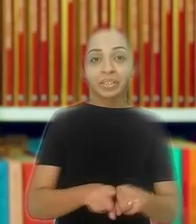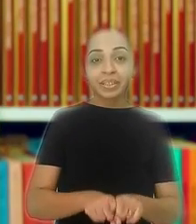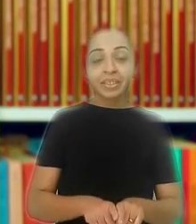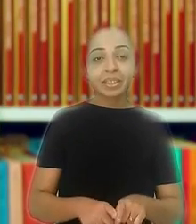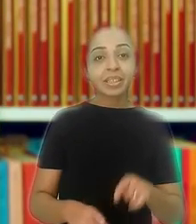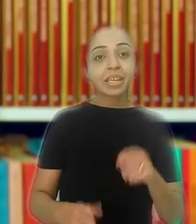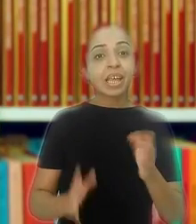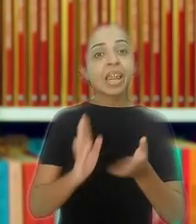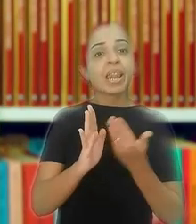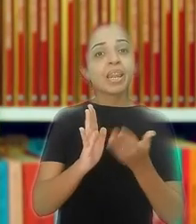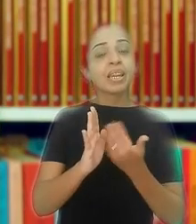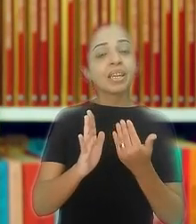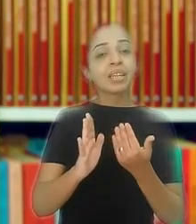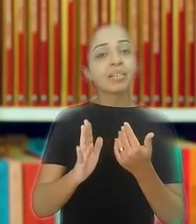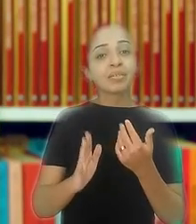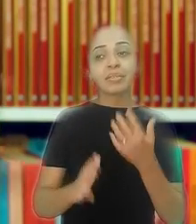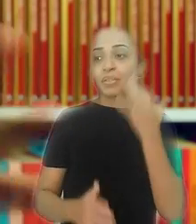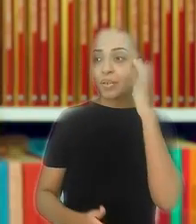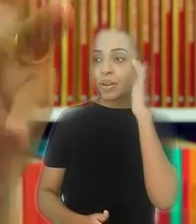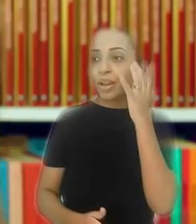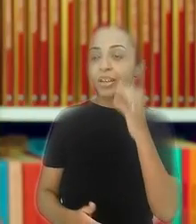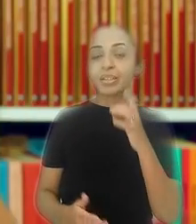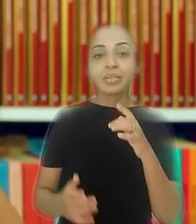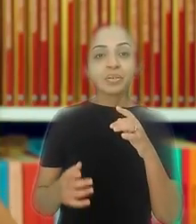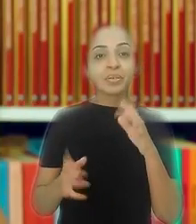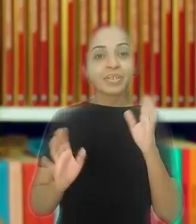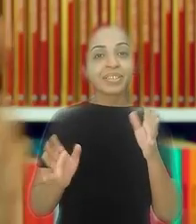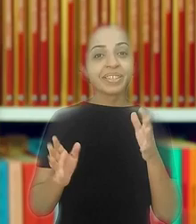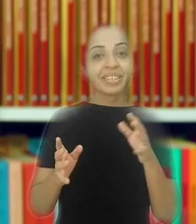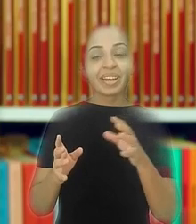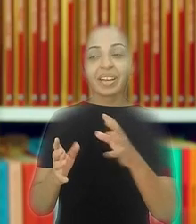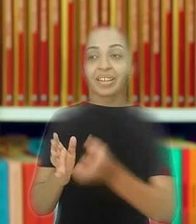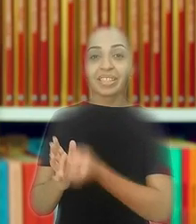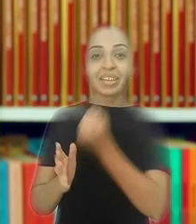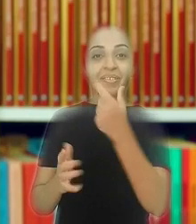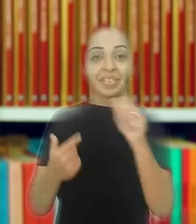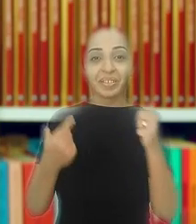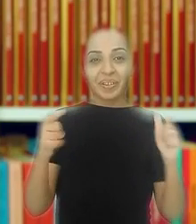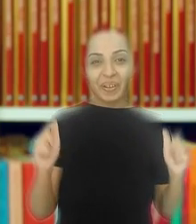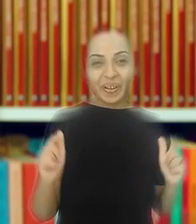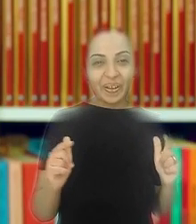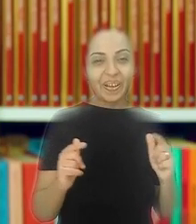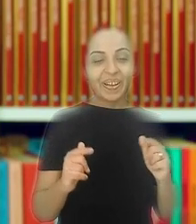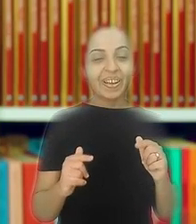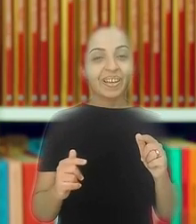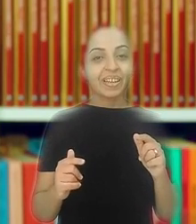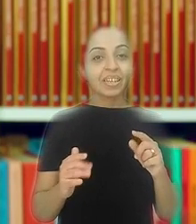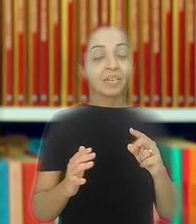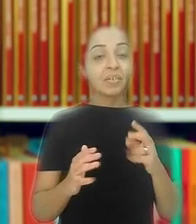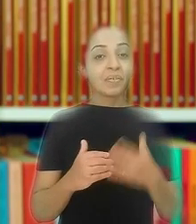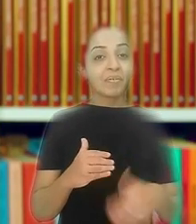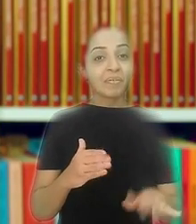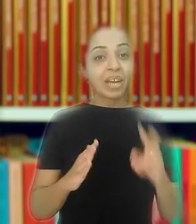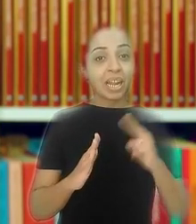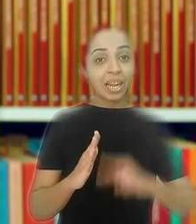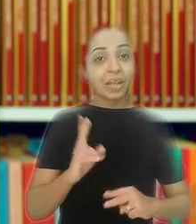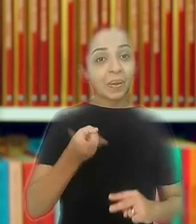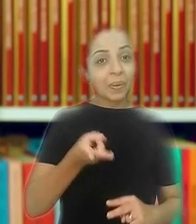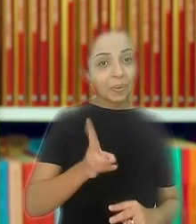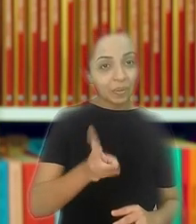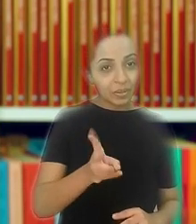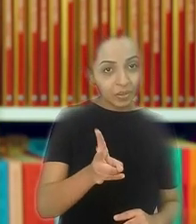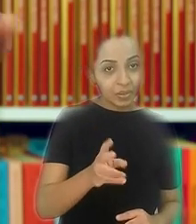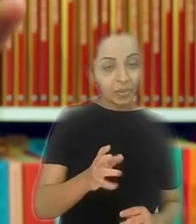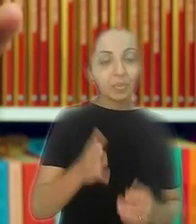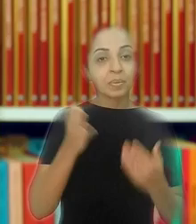tô arrastado um livro aí que eu acho que eu vou abandonar depois vou falar um pouquinho sobre esse para